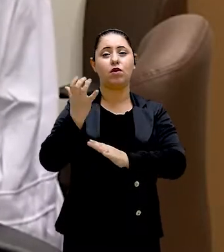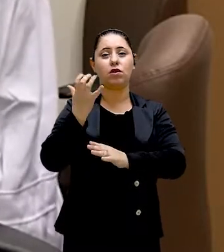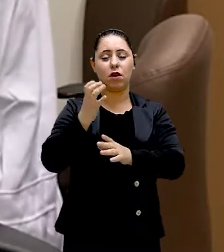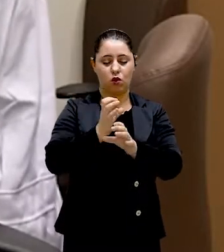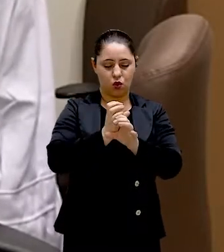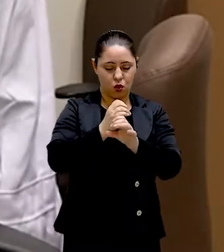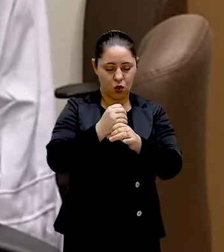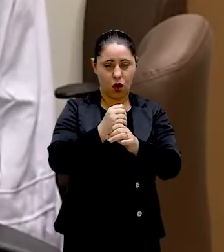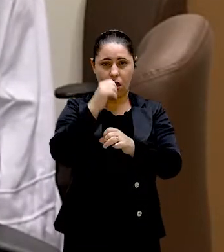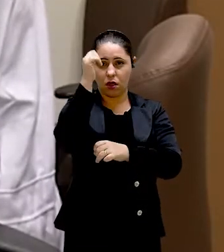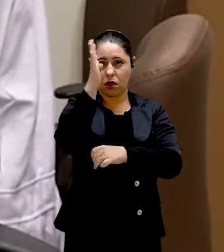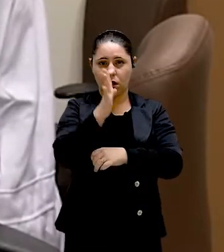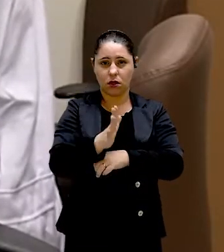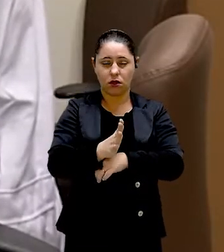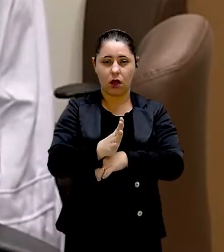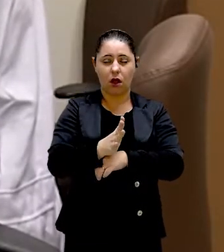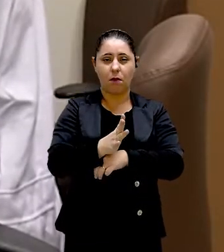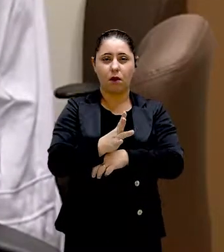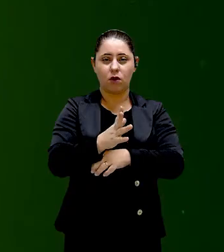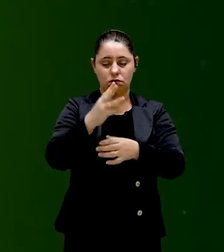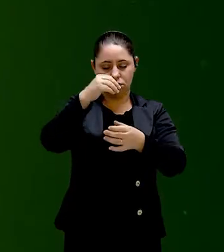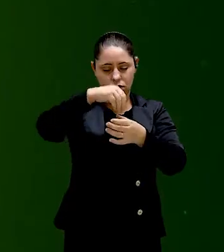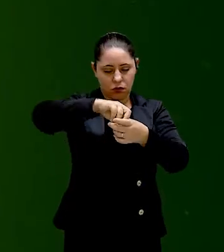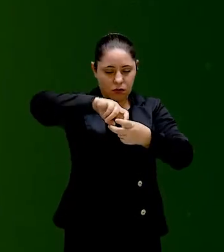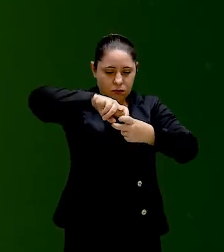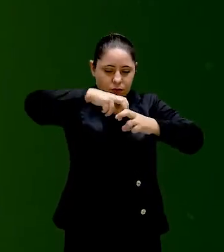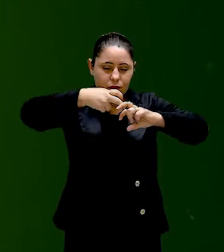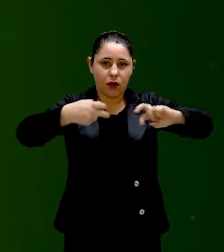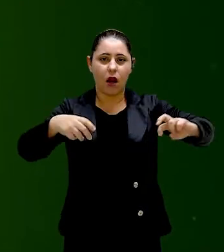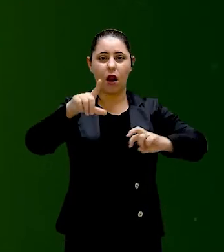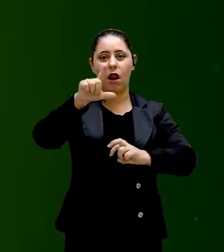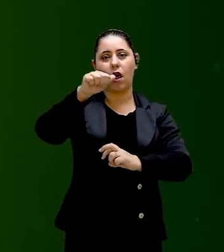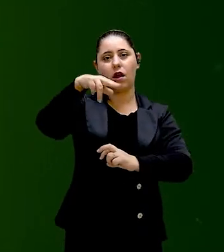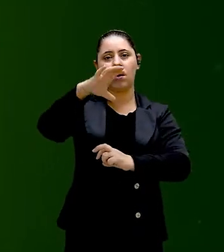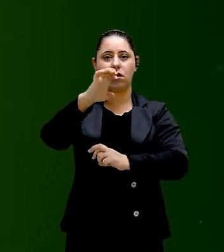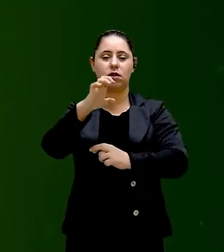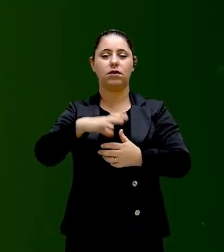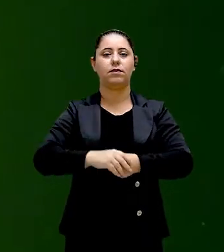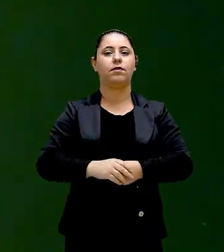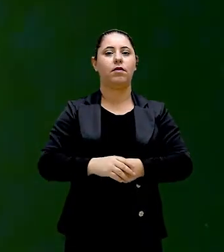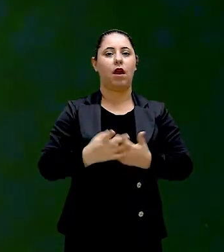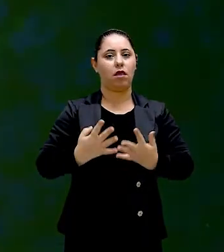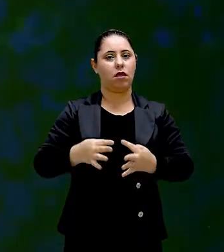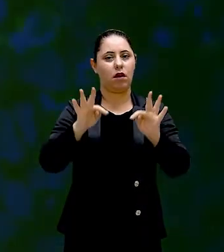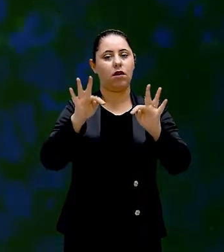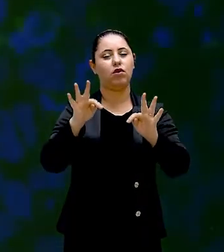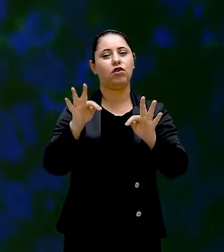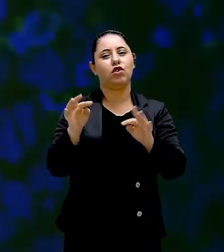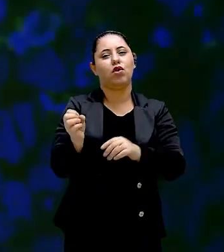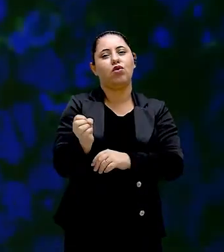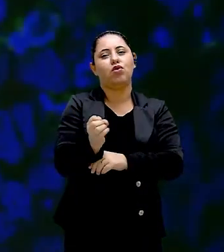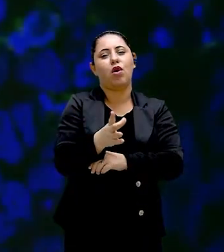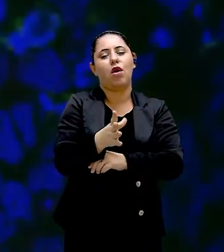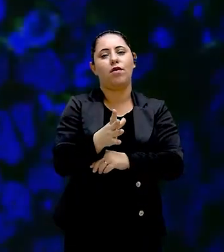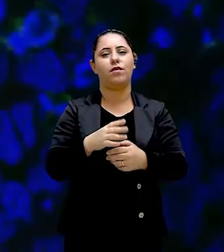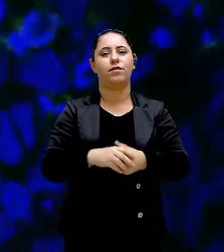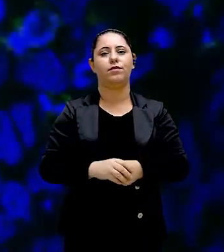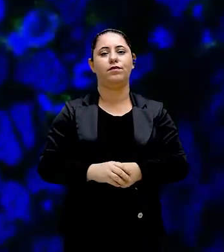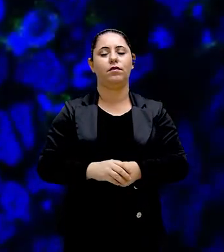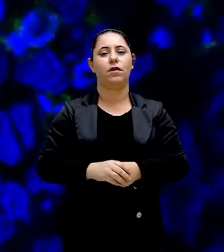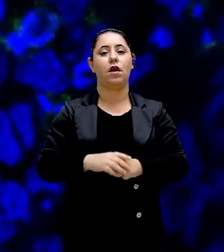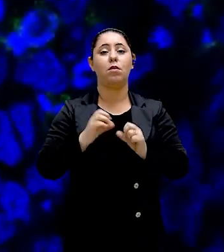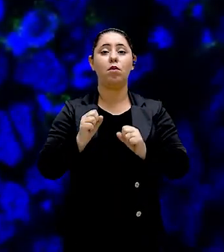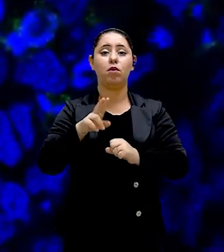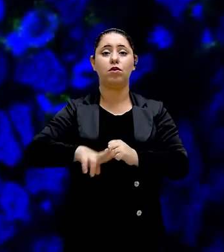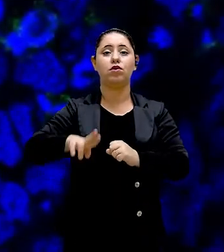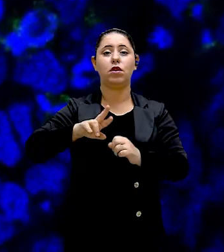de Células-Tronco Embrionárias, o LANCE. A tecnologia é bastante recente. O método pode ser utilizado em vários tipos